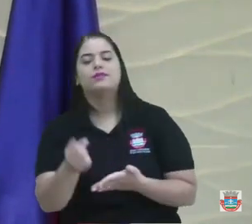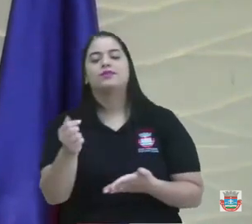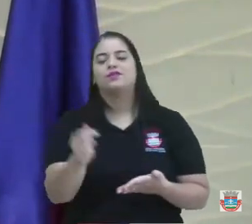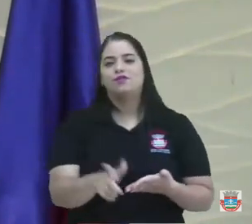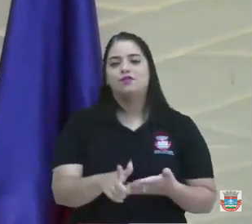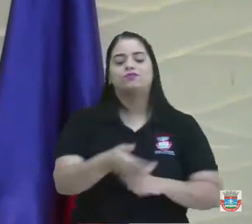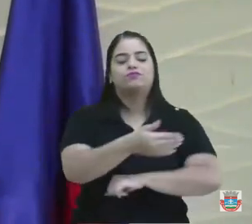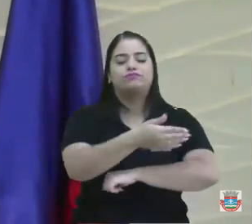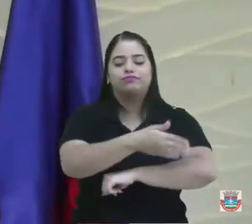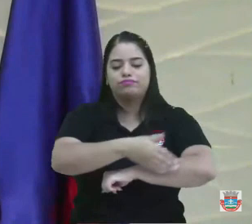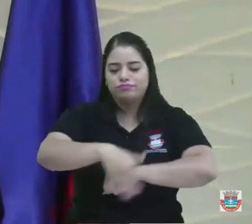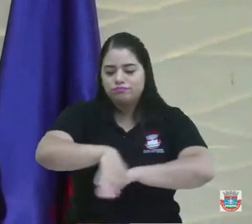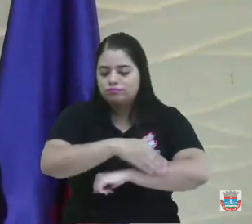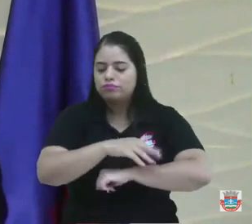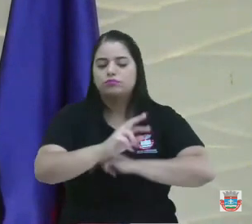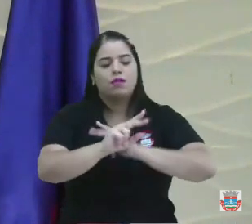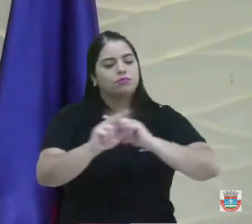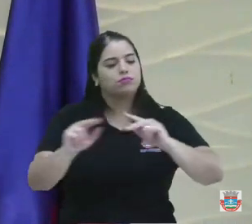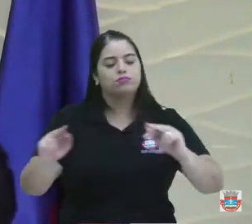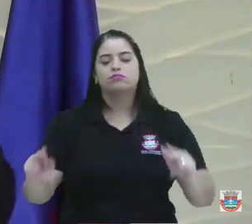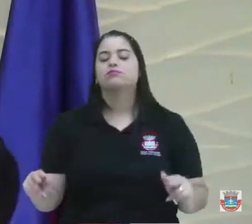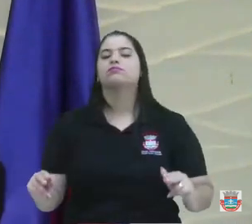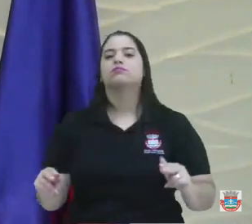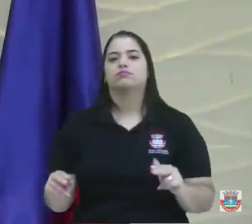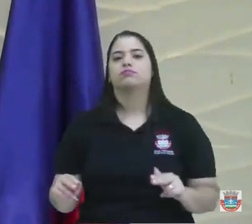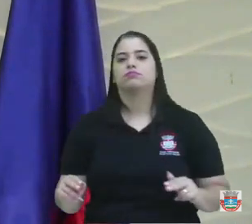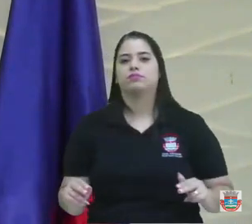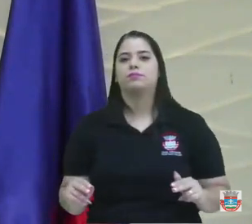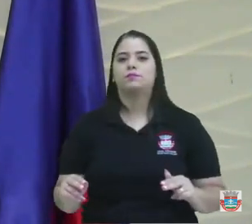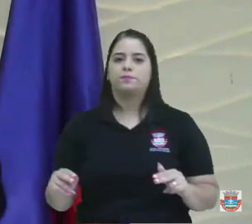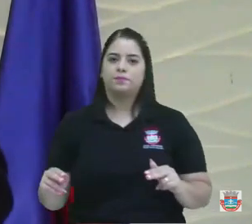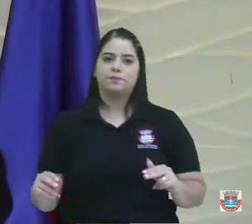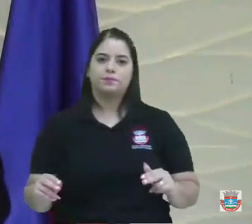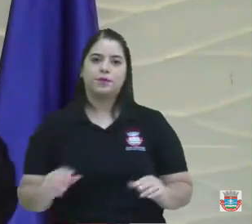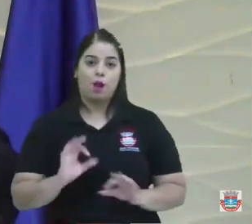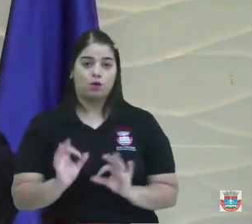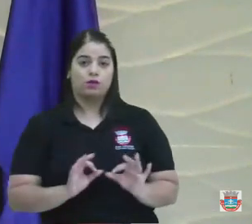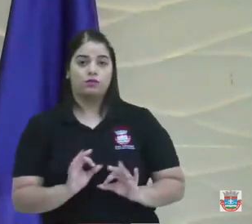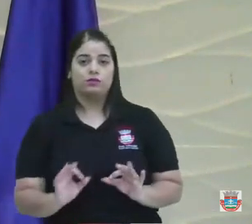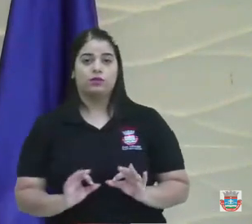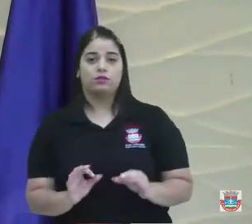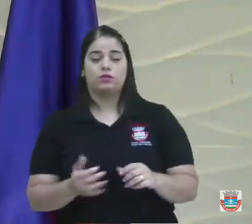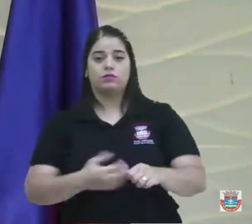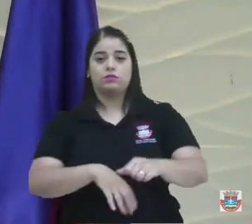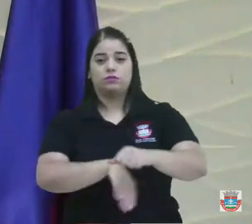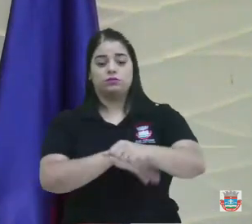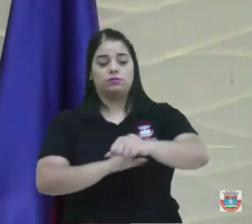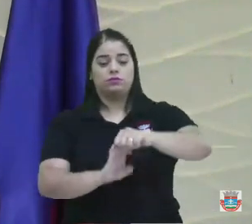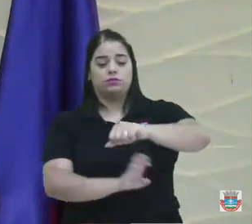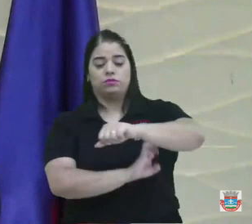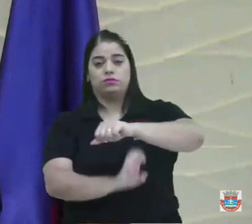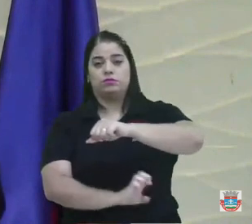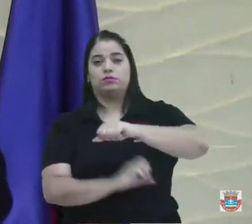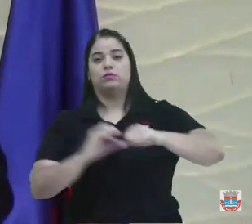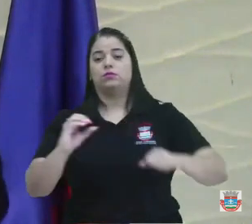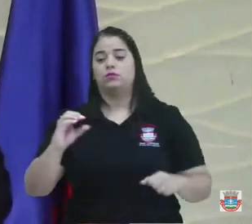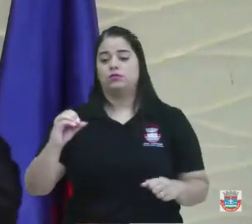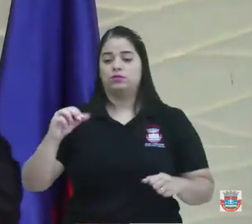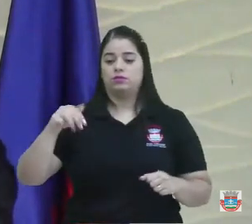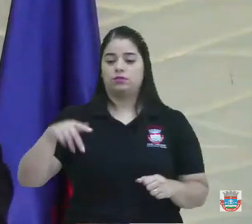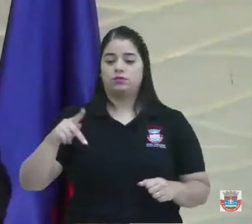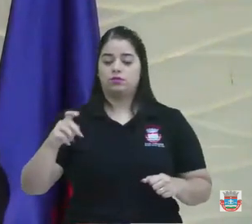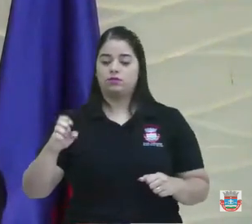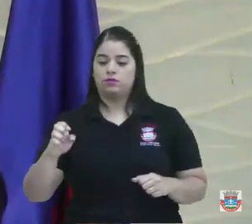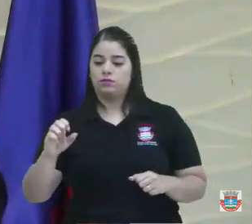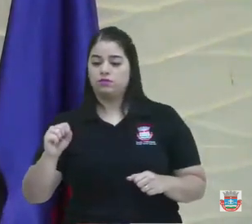Seridó e João Paulo II, que é esse o cronograma da Compesa com a rede de água do nosso município. Então, senhor presidente, me